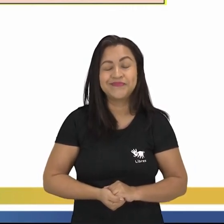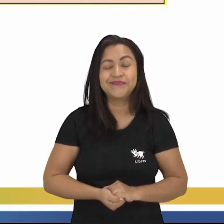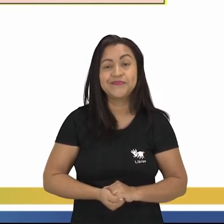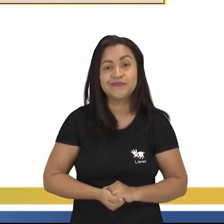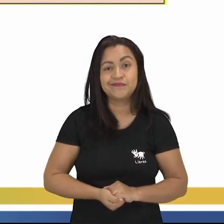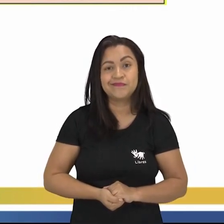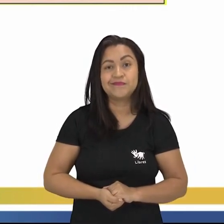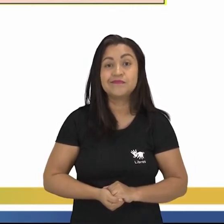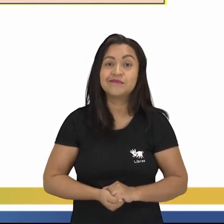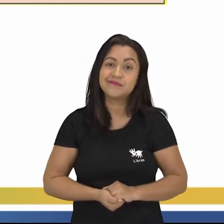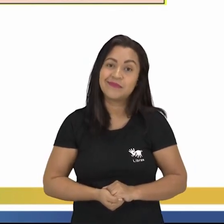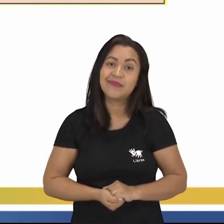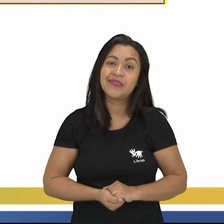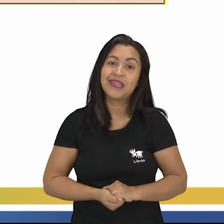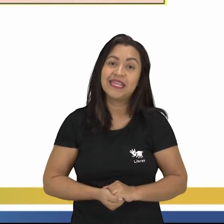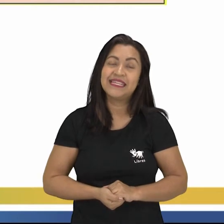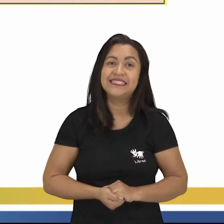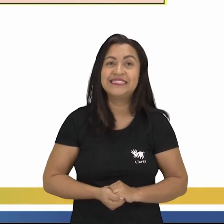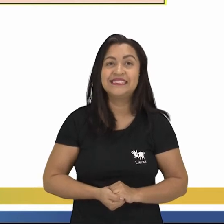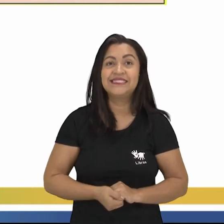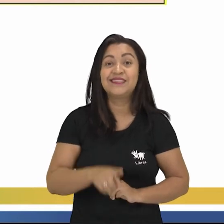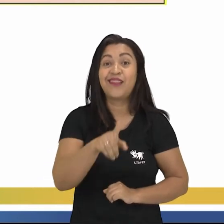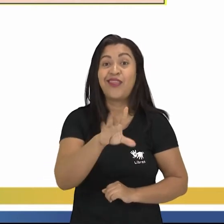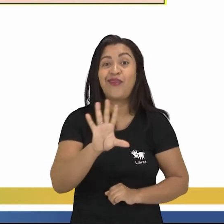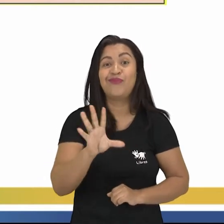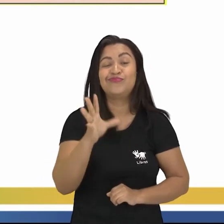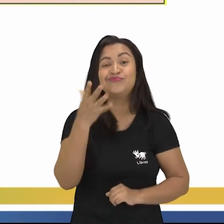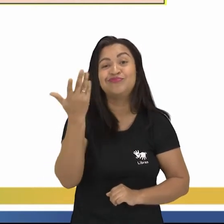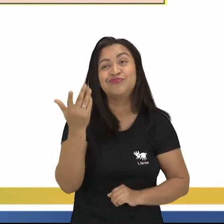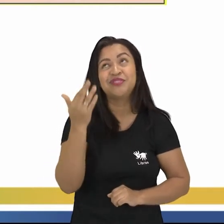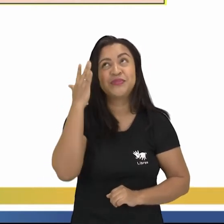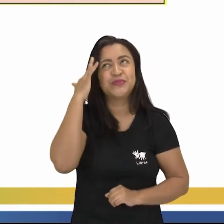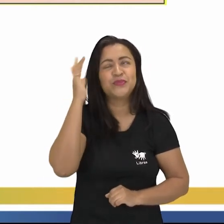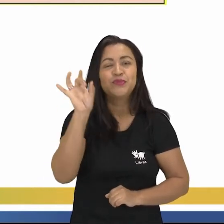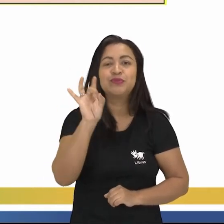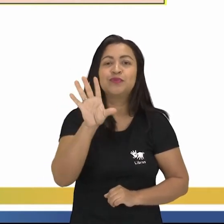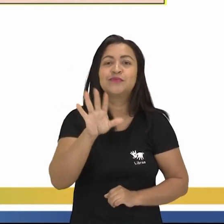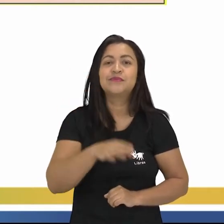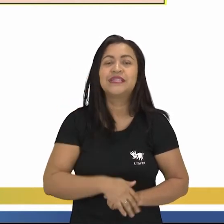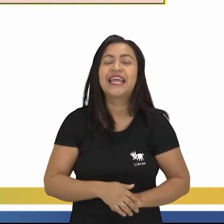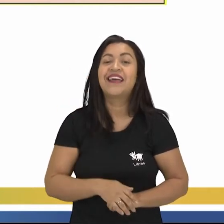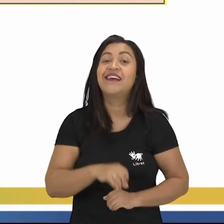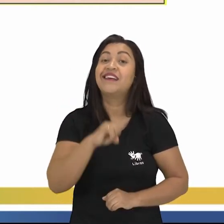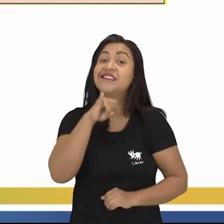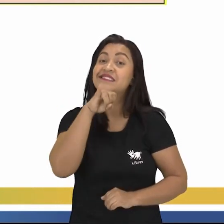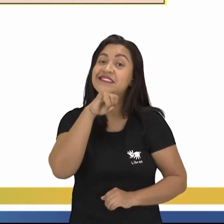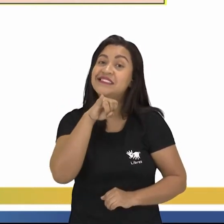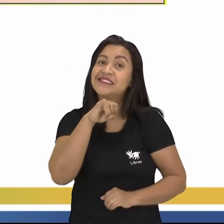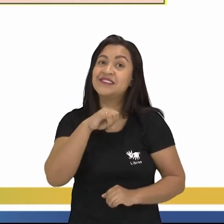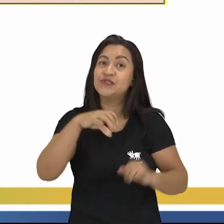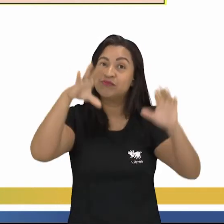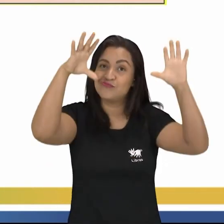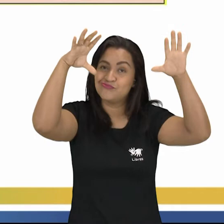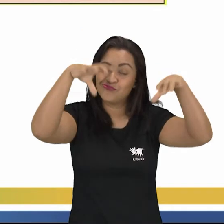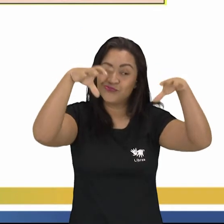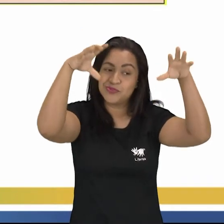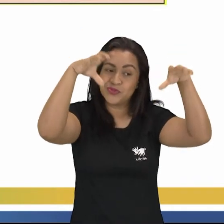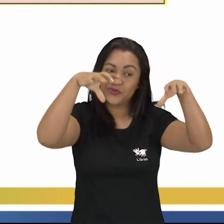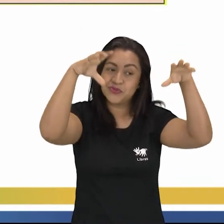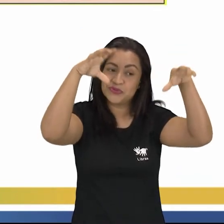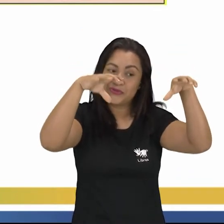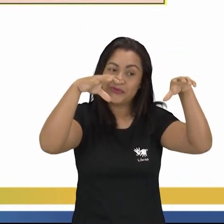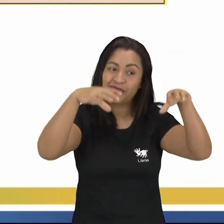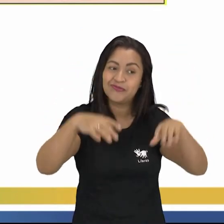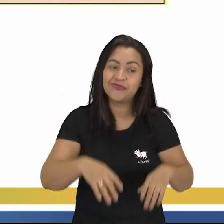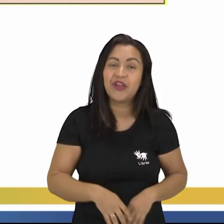been cancelled. Olha aqui a situação irreal. Se tivesse começado a chover, o piquenique